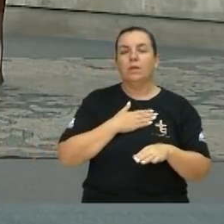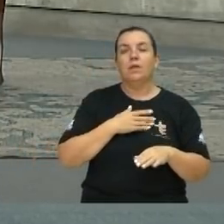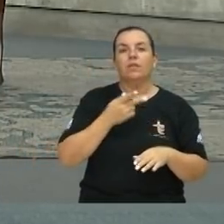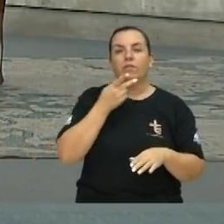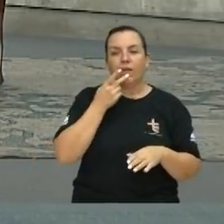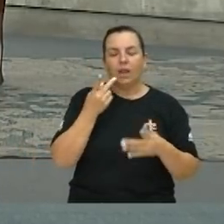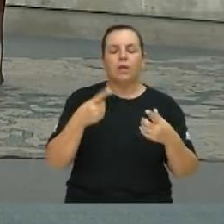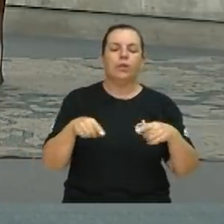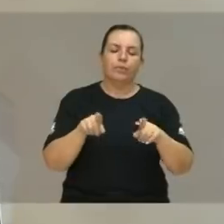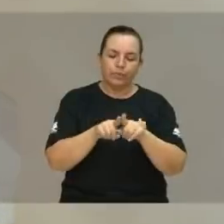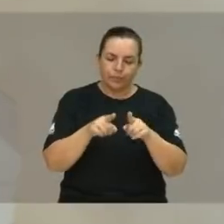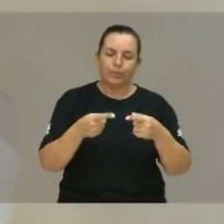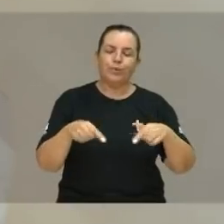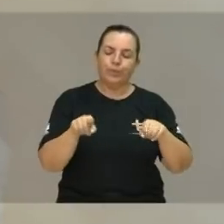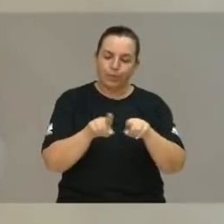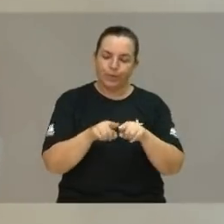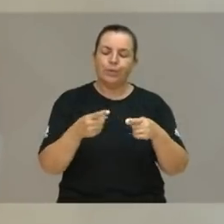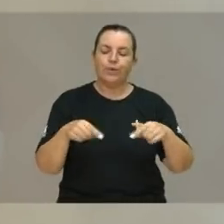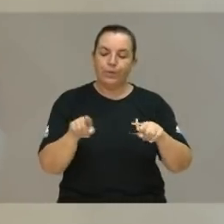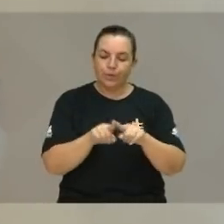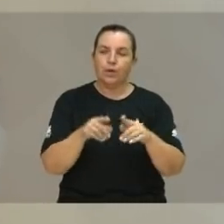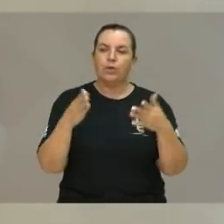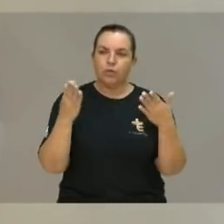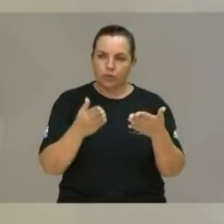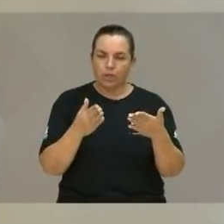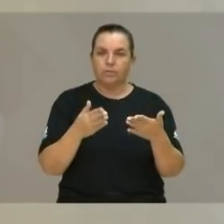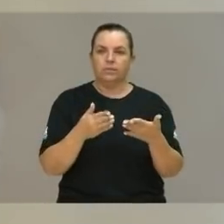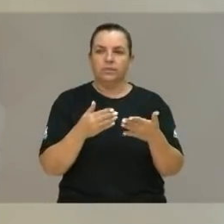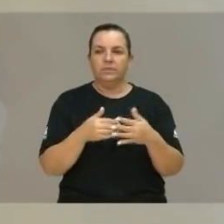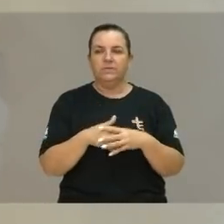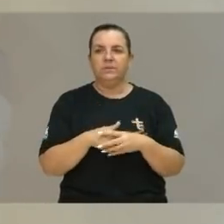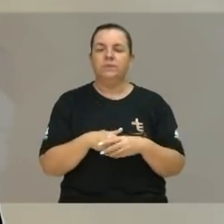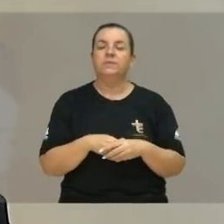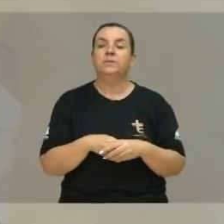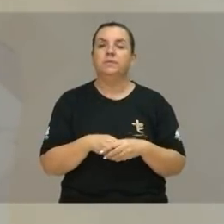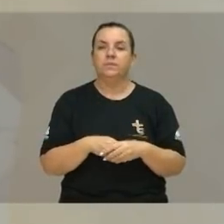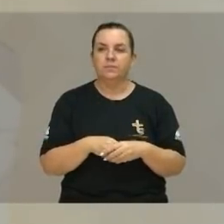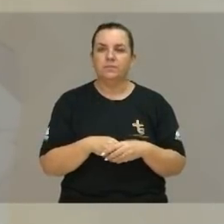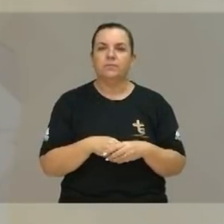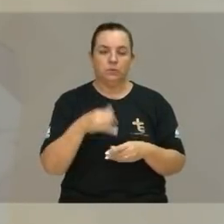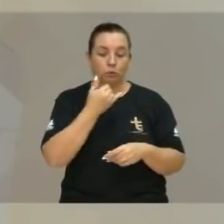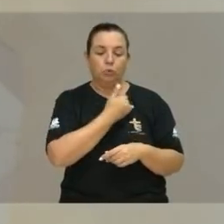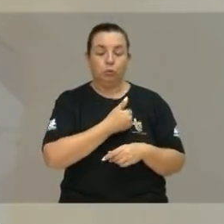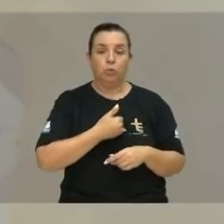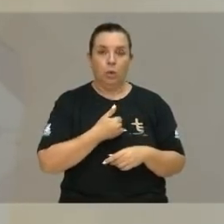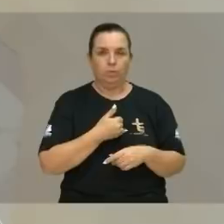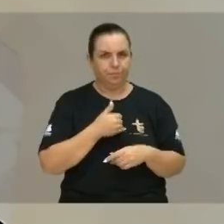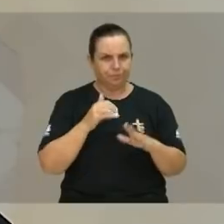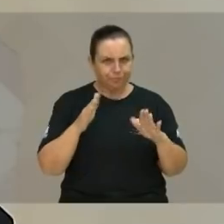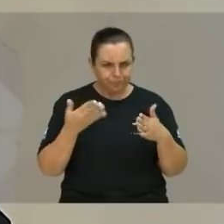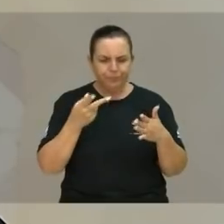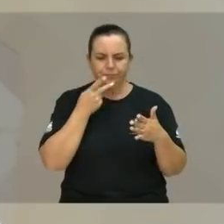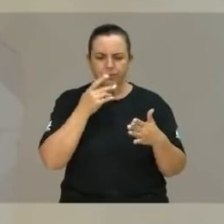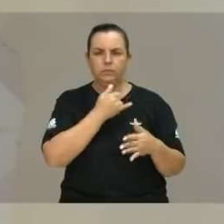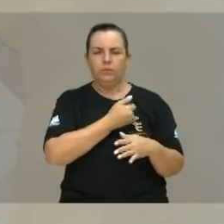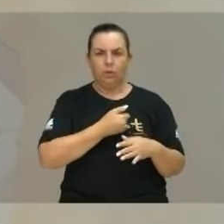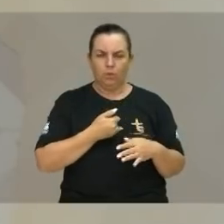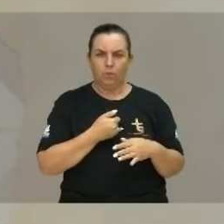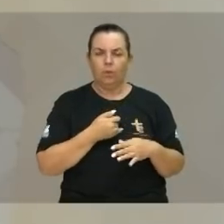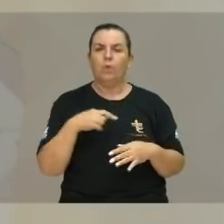aquilo que já falei muitas vezes desde que começamos a estudar joão o quarto evangelho e